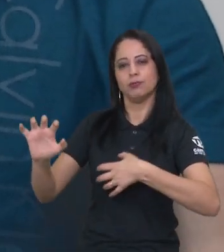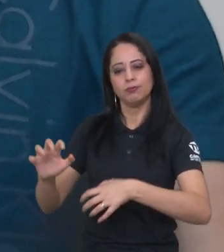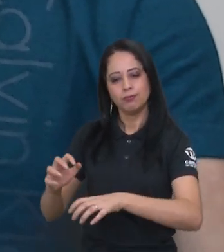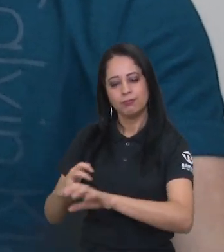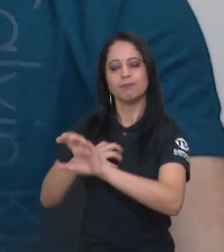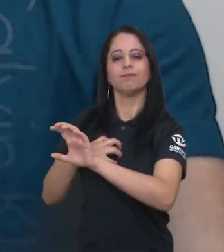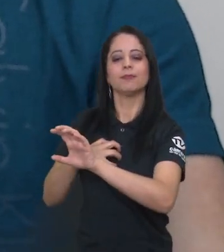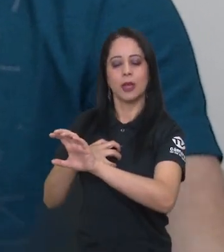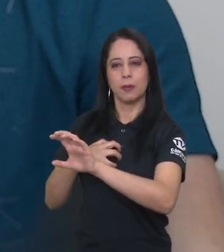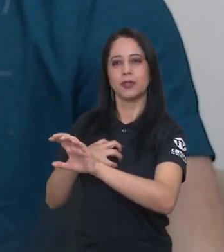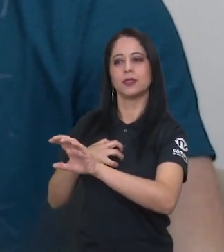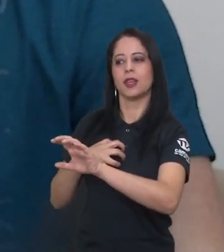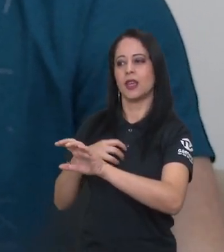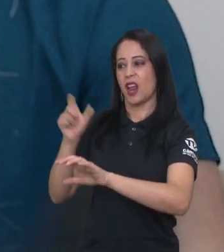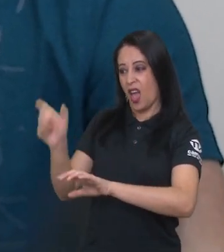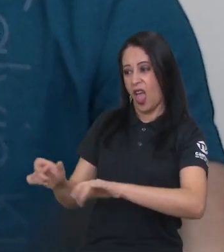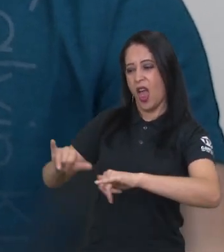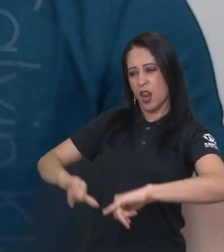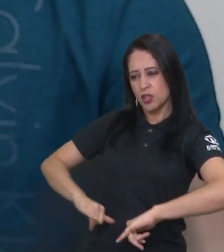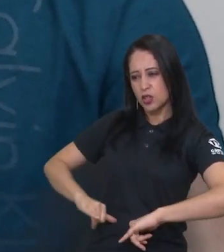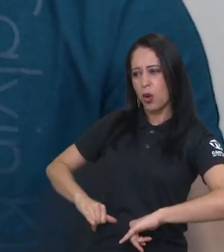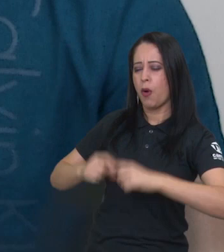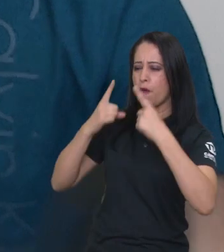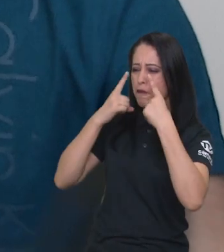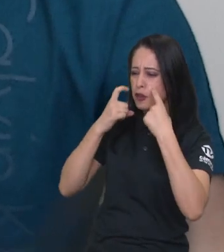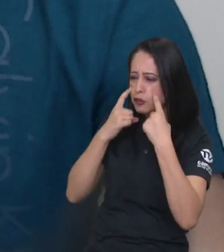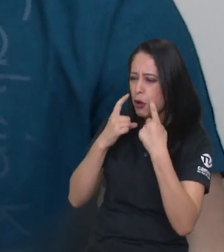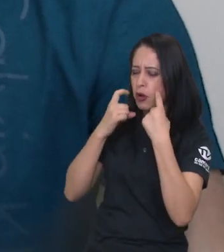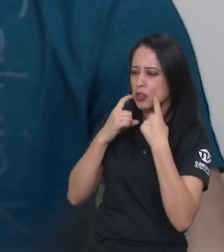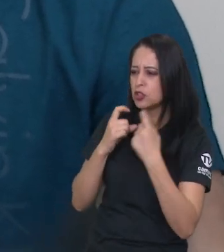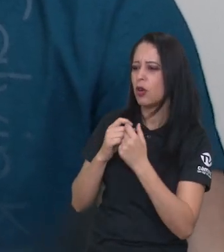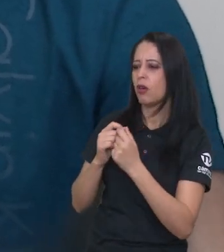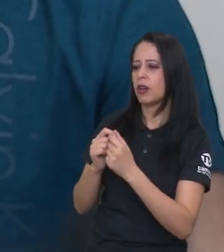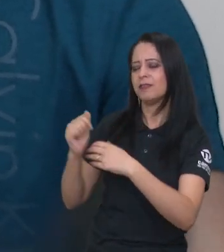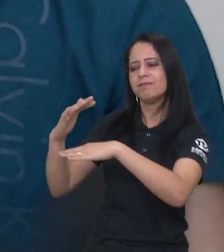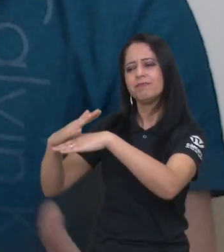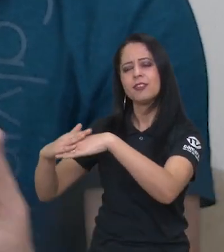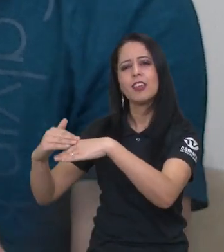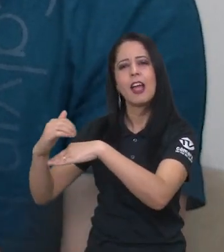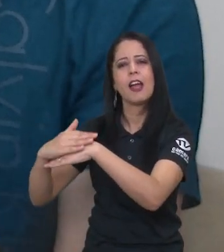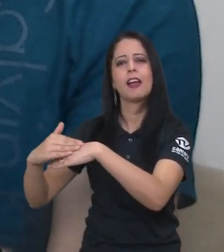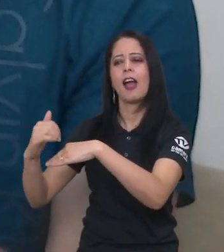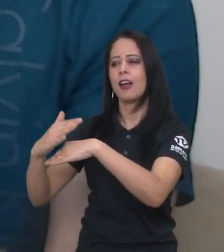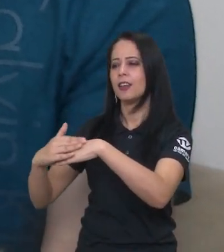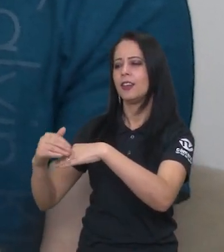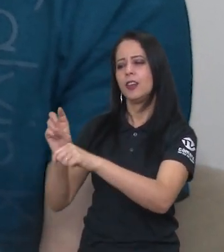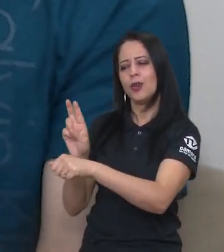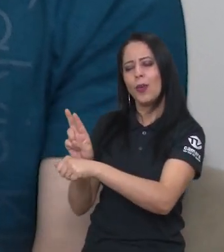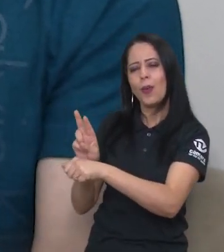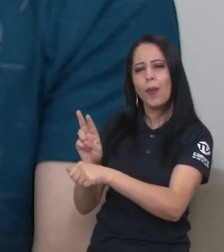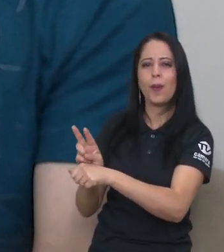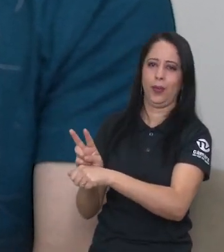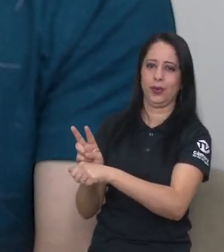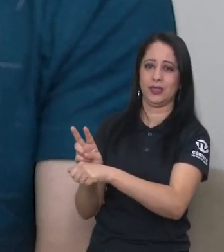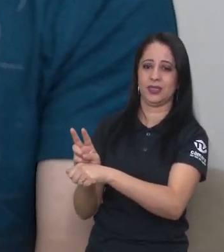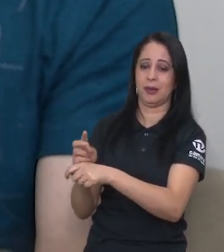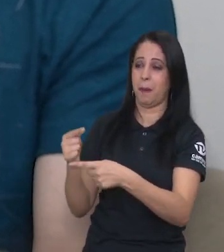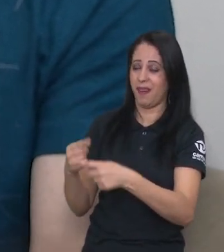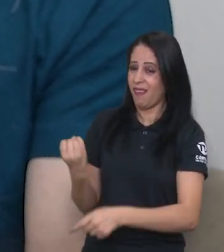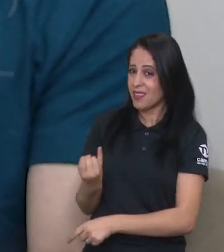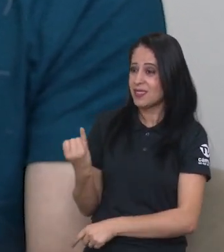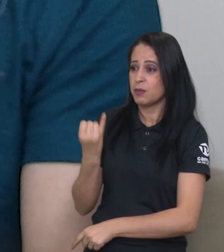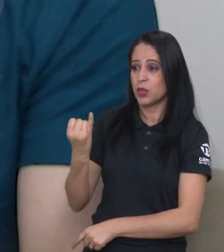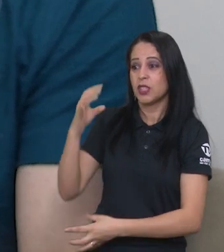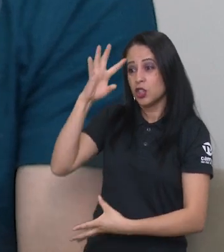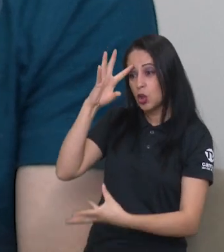passar, deixa sofrer, deixa chorar e depois a gente vai dando tempo. É melhor, assim, eu acredito que é importante para o homem entender